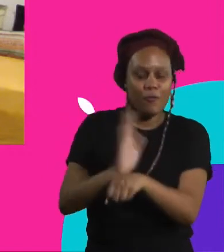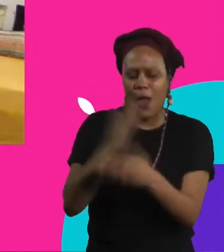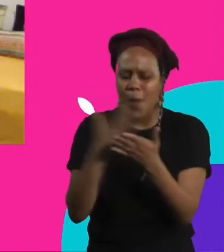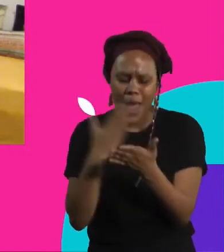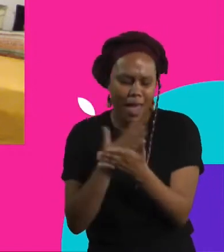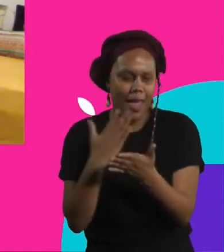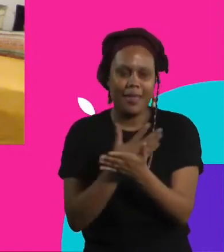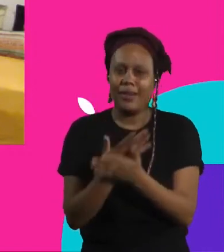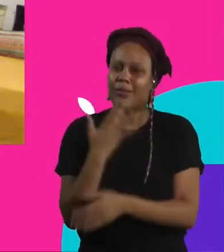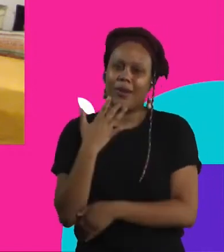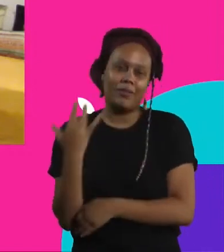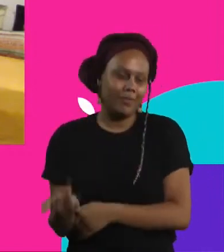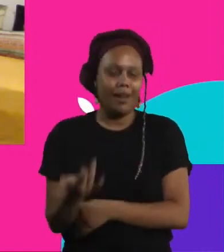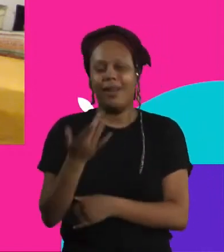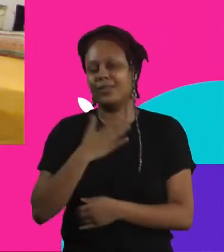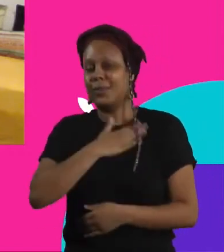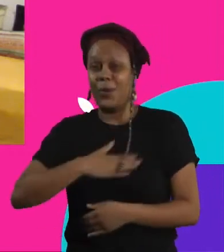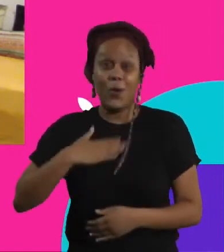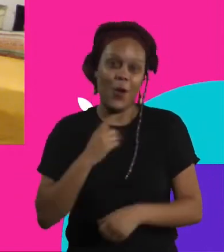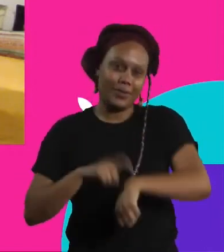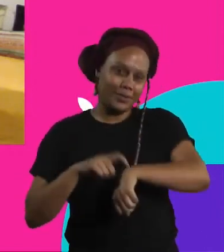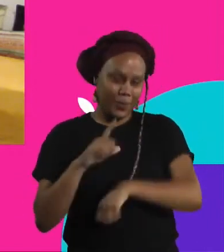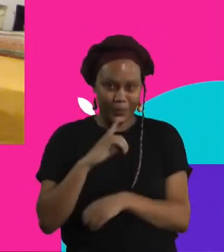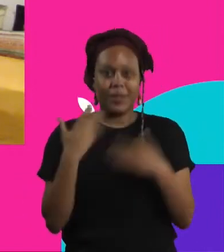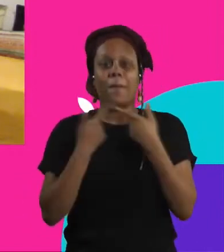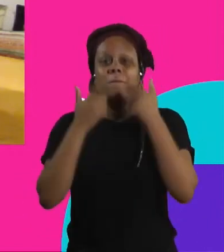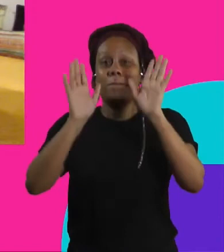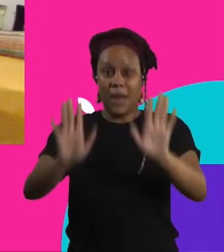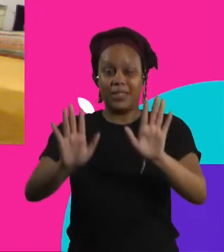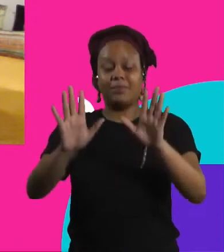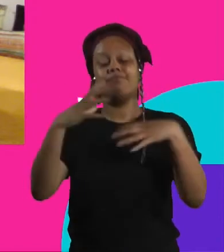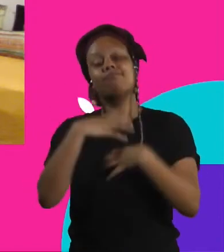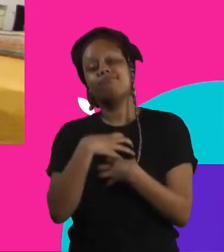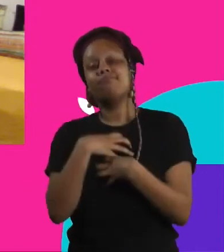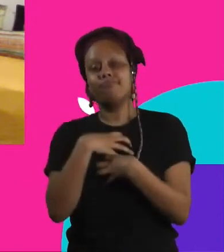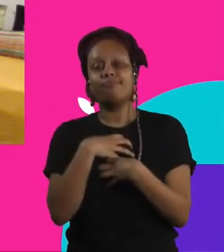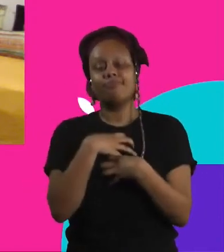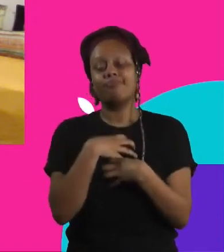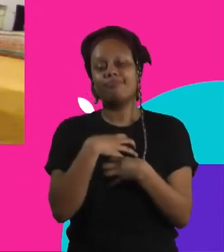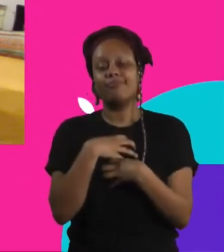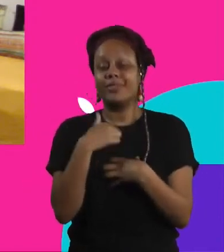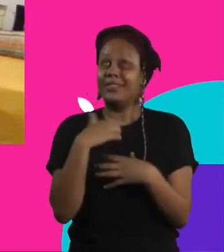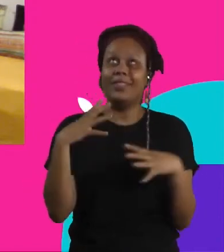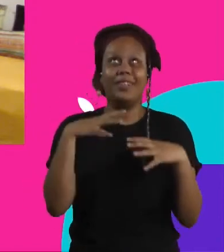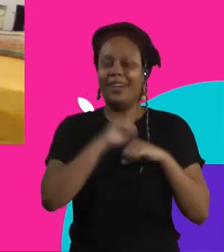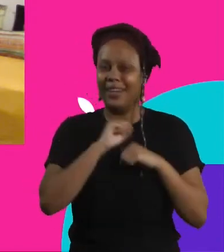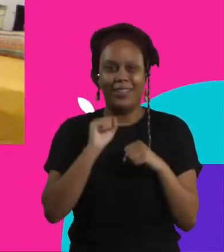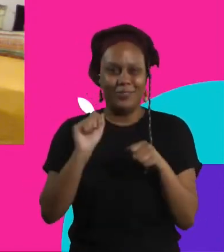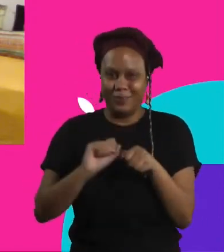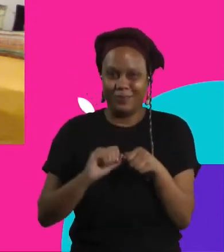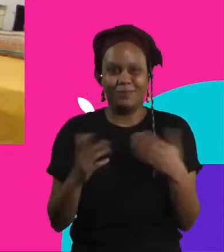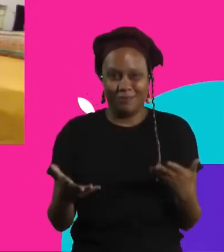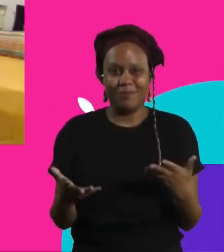que não é fácil, não é todo mundo que gosta, que tem tempo, mas é uma maneira da gente entender mais. Eu amo fazer isso. Eu acho